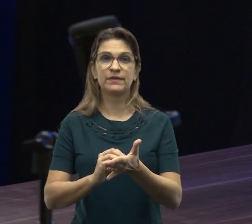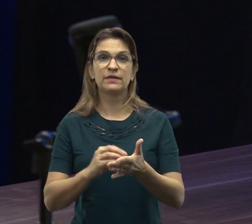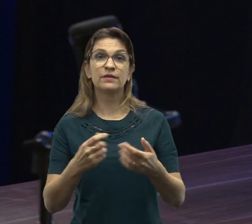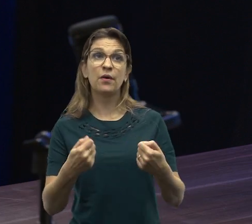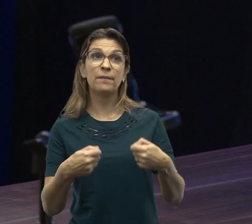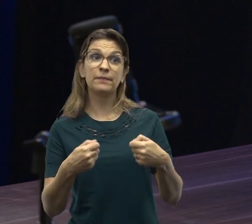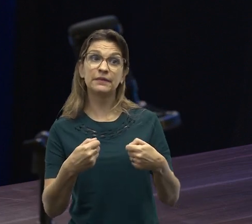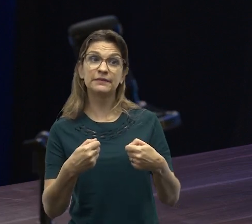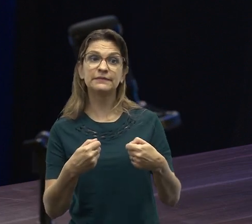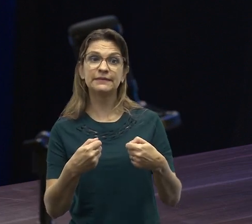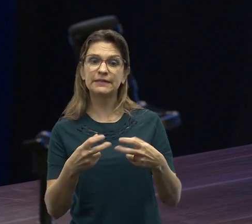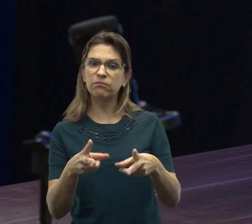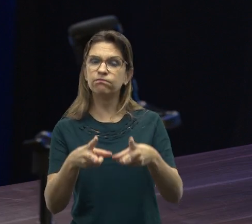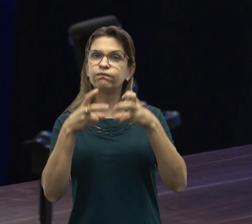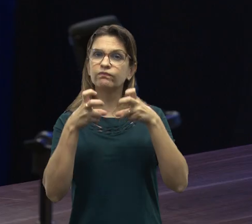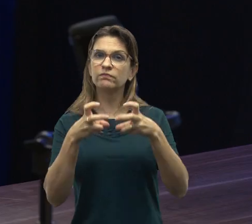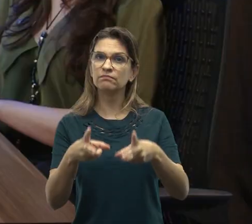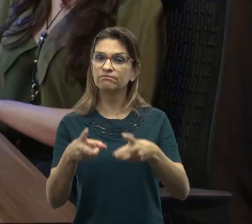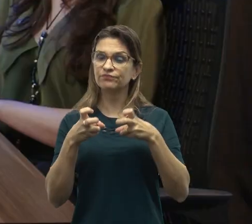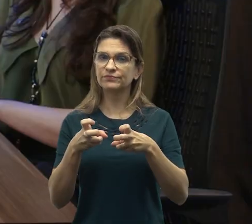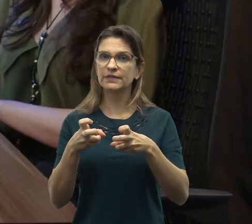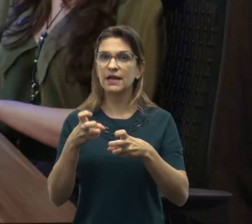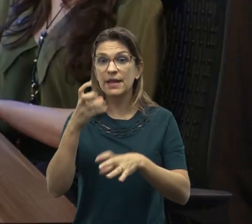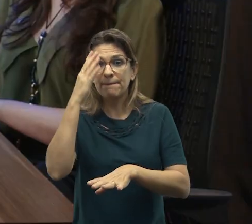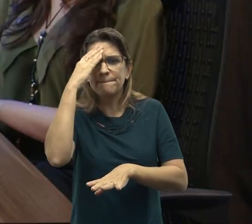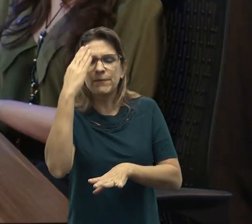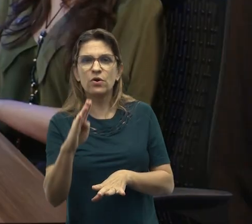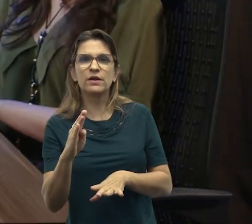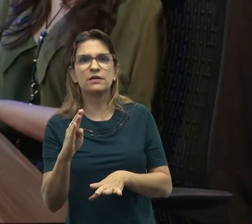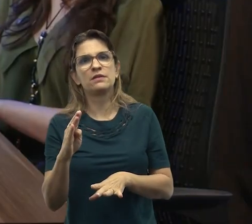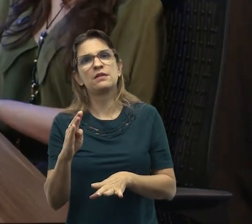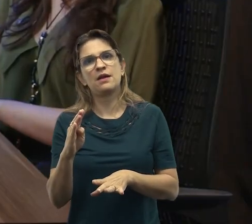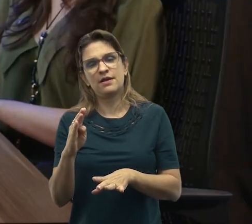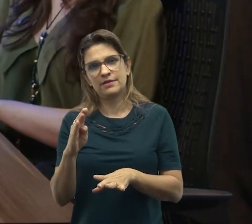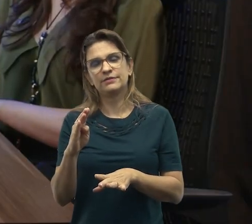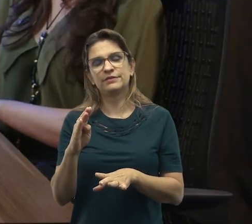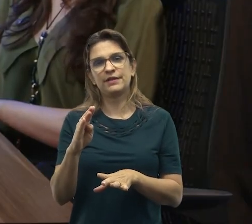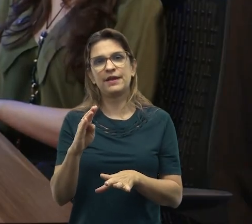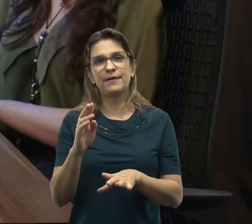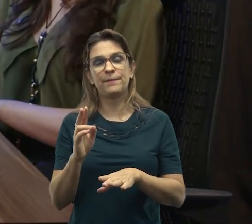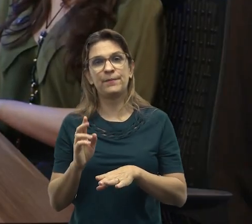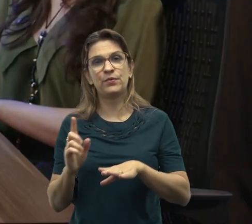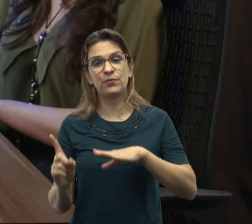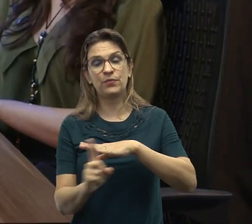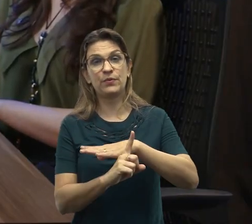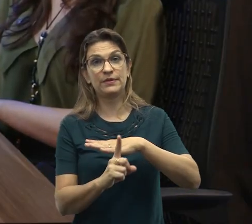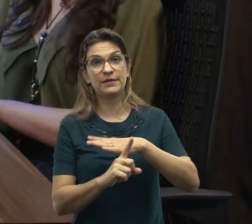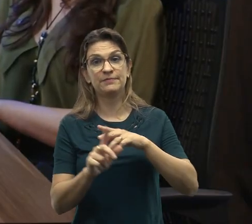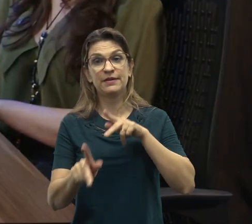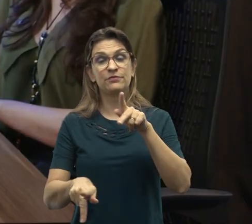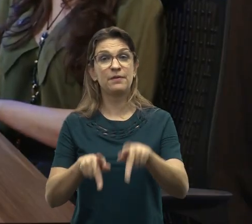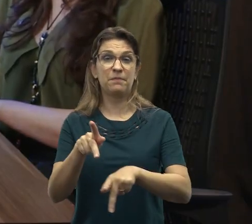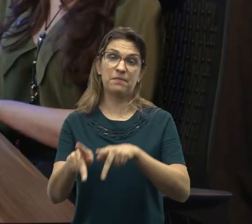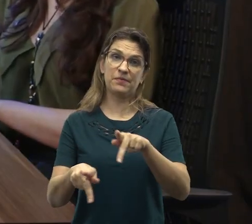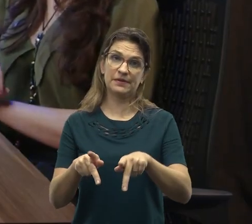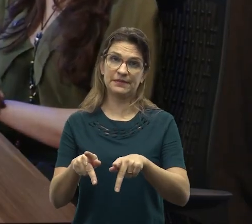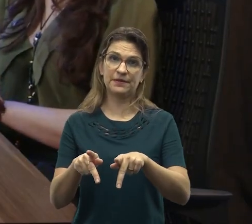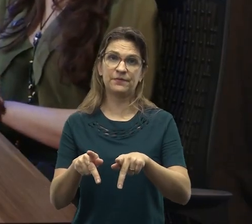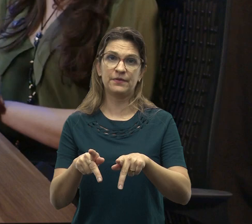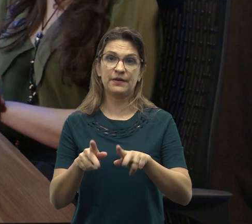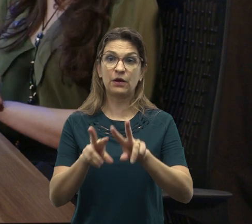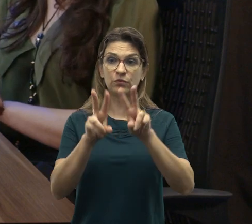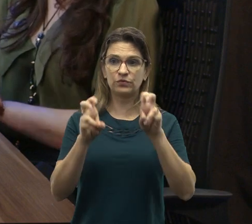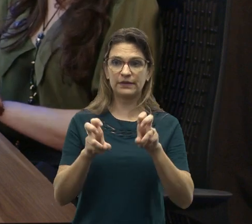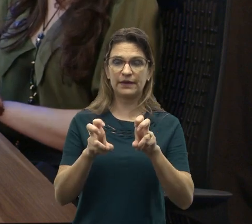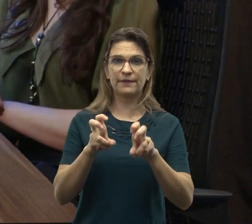encarar isso como prioridade em termos de cobertura populacional da estratégia de saúde da família. Eu acho que a partir daí a